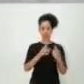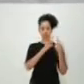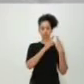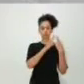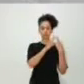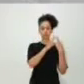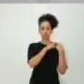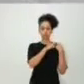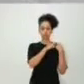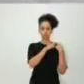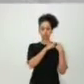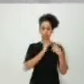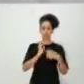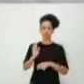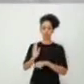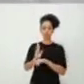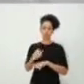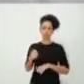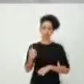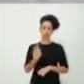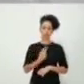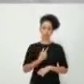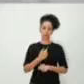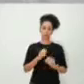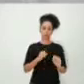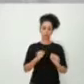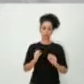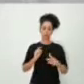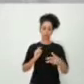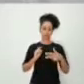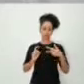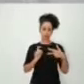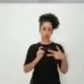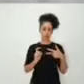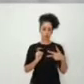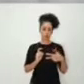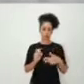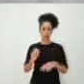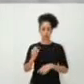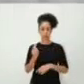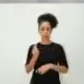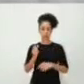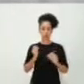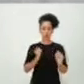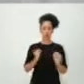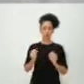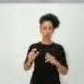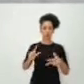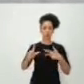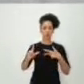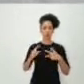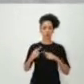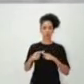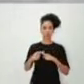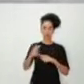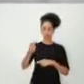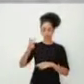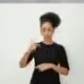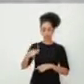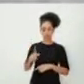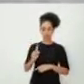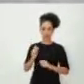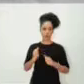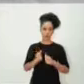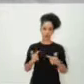para nos representar seja no Poder Executivo seja no Poder Legislativo porque de novo não é sorte né